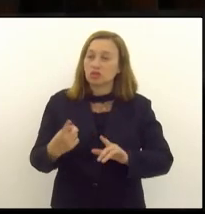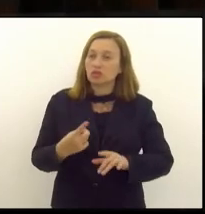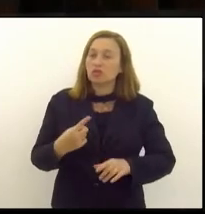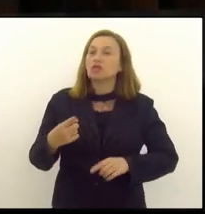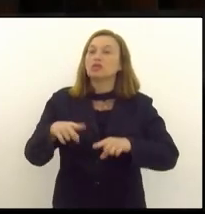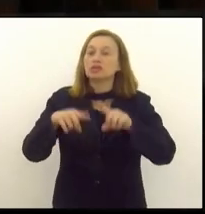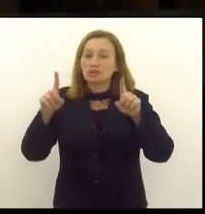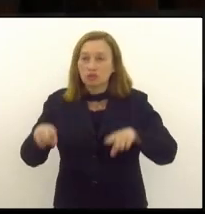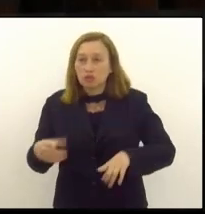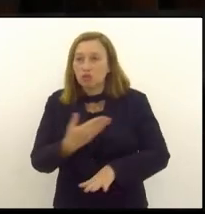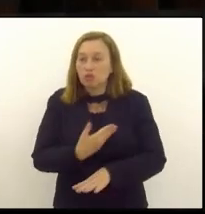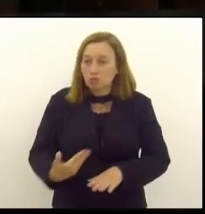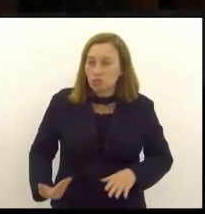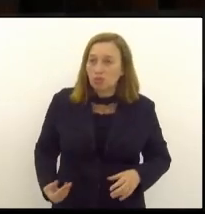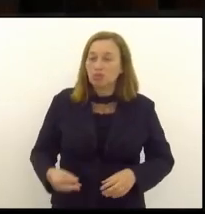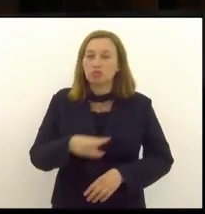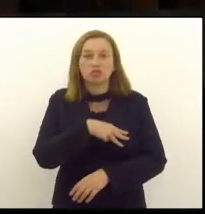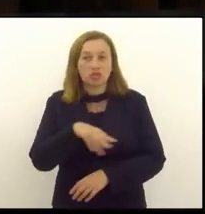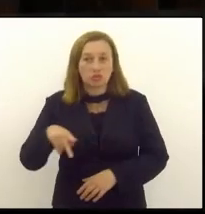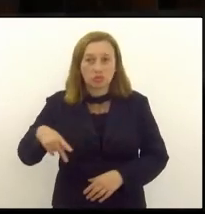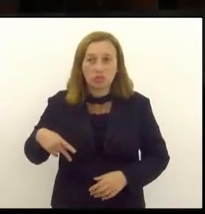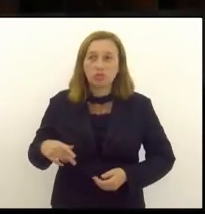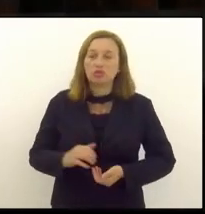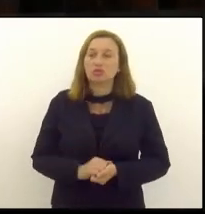servidores públicos, membros do Ministério Público,